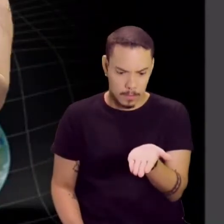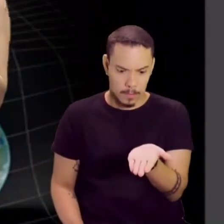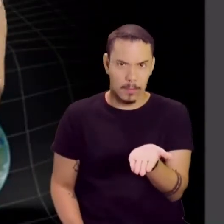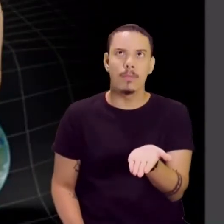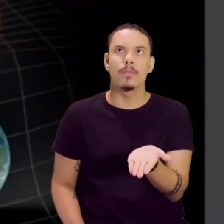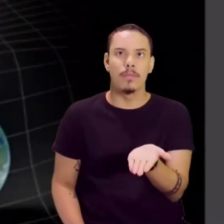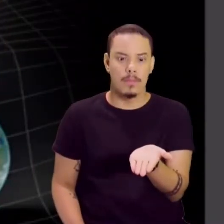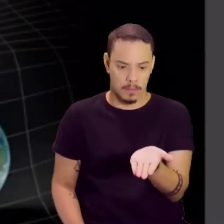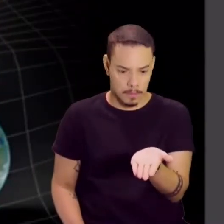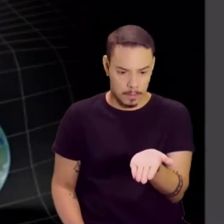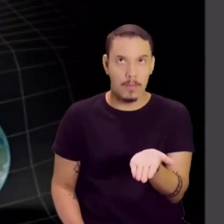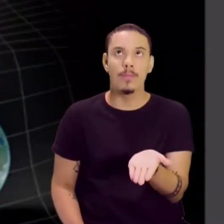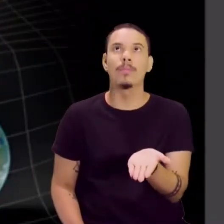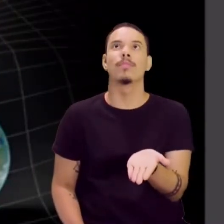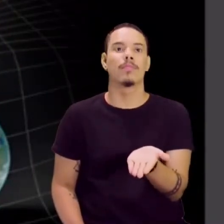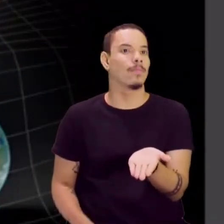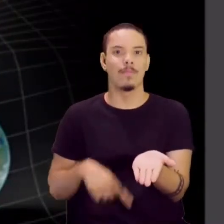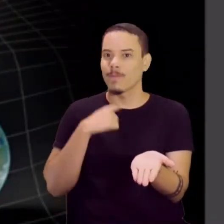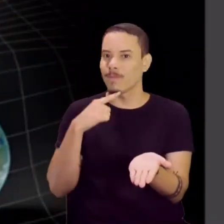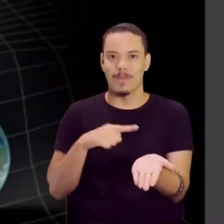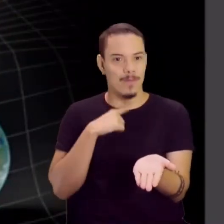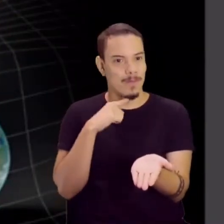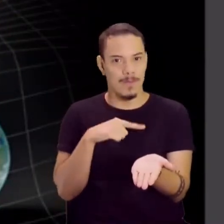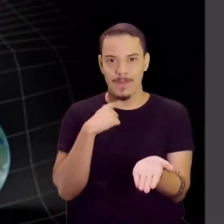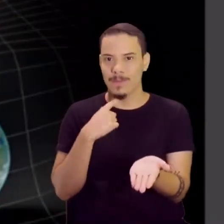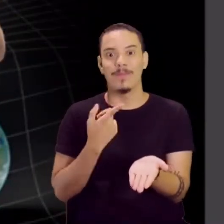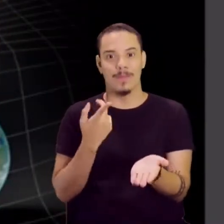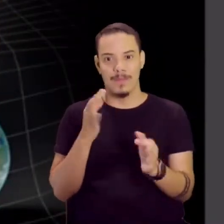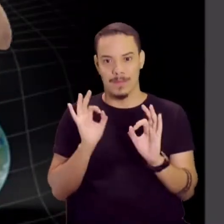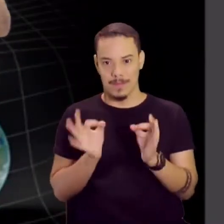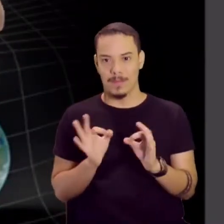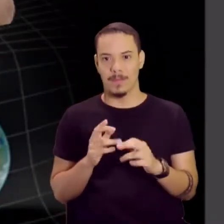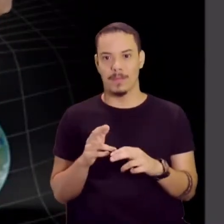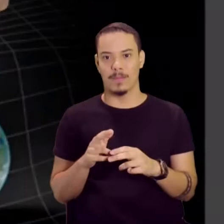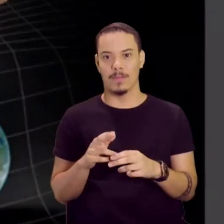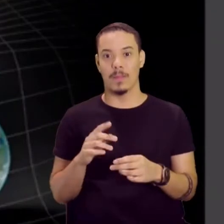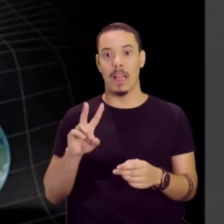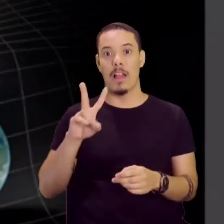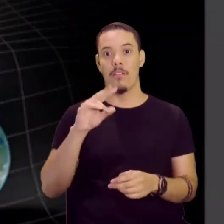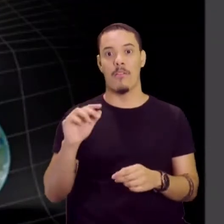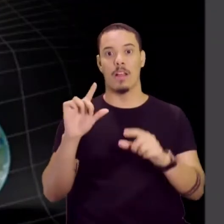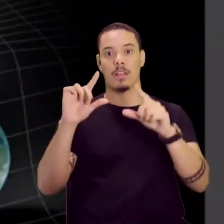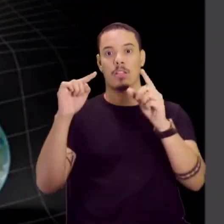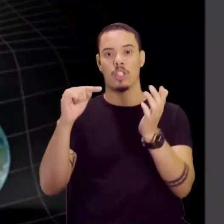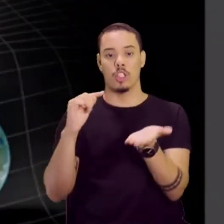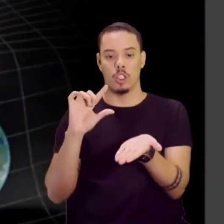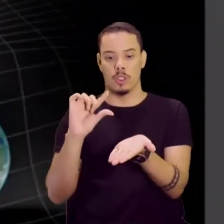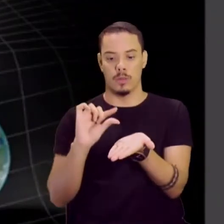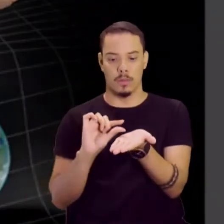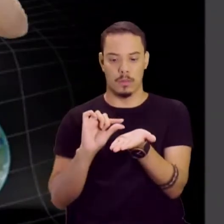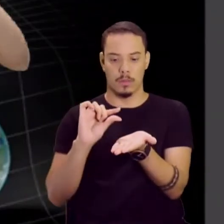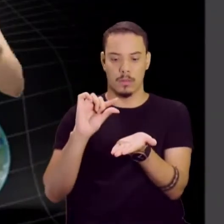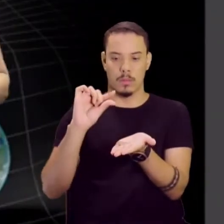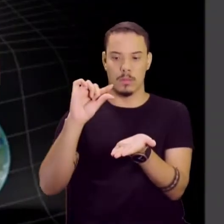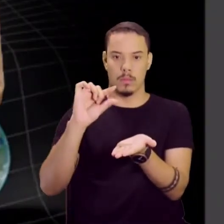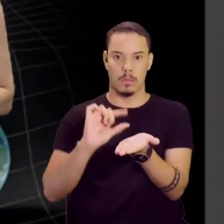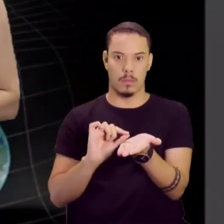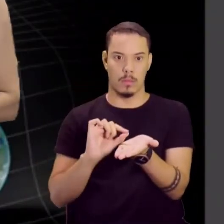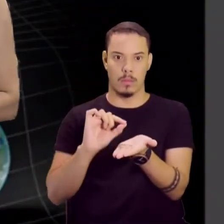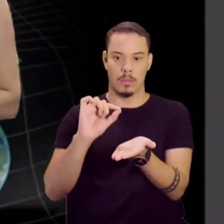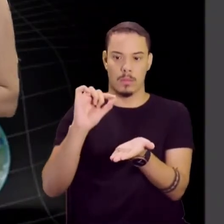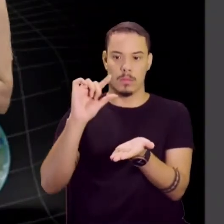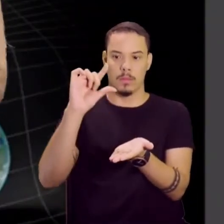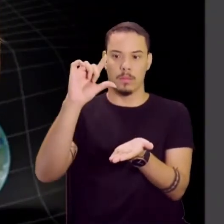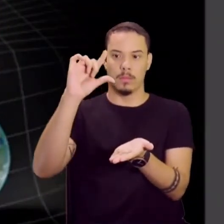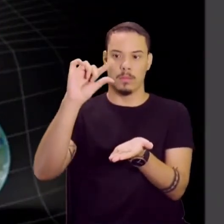só o ferro que ele consegue. É verdade, isso é. Então aqui, ó, vai diminuindo, atingir o ponto mais alto, ela